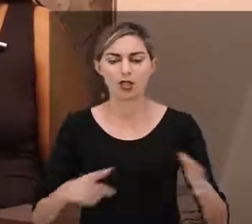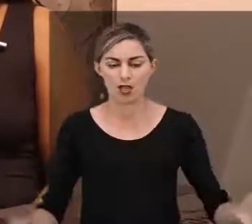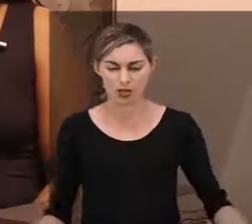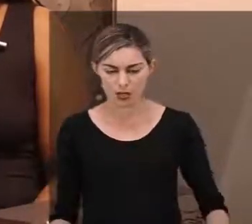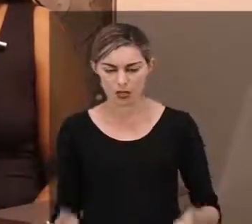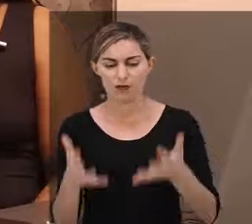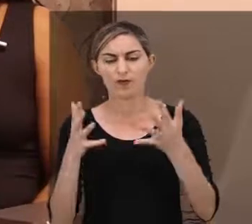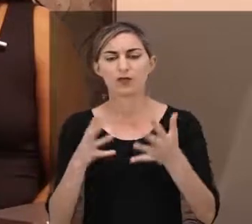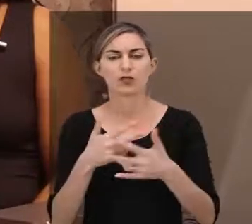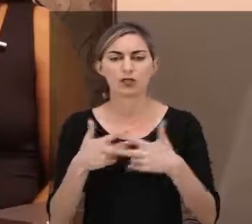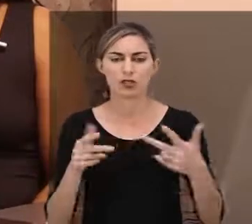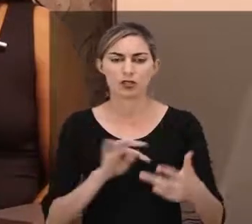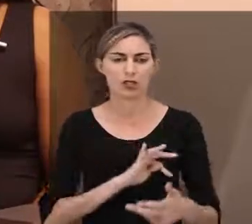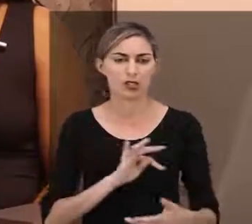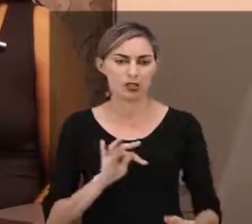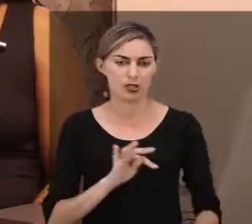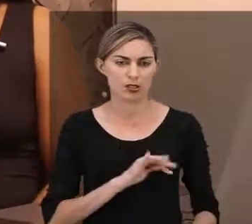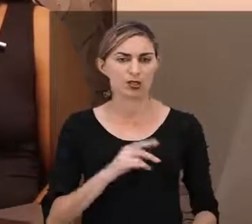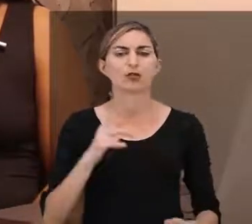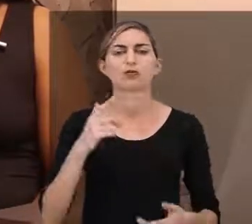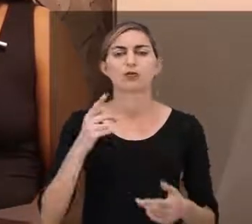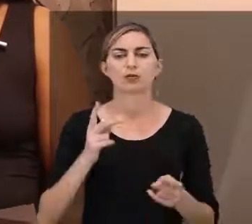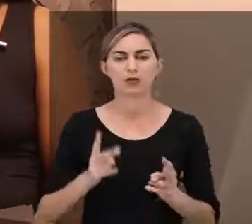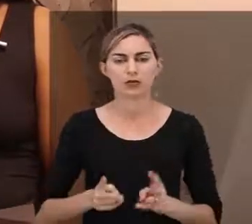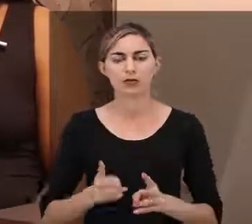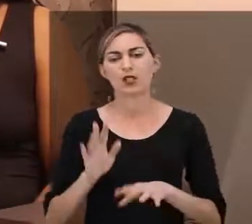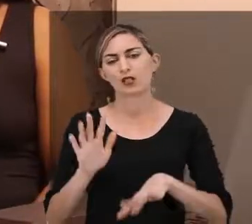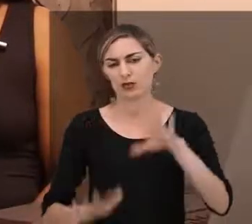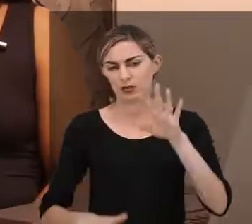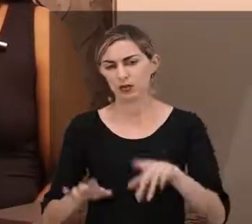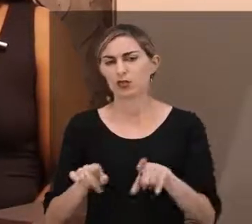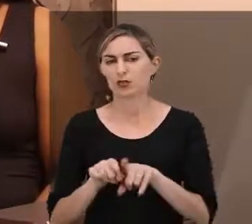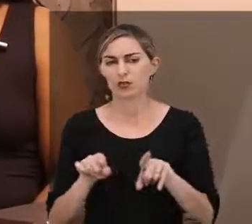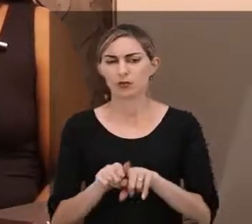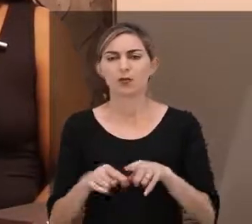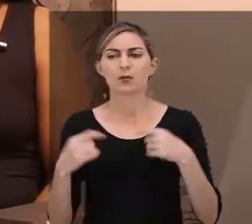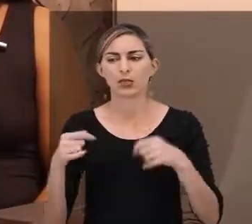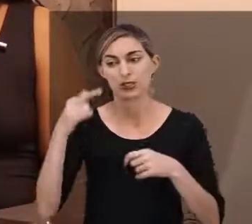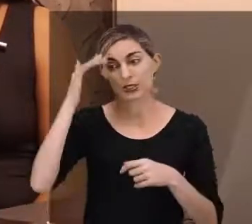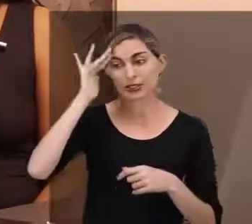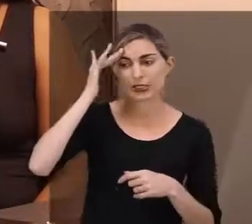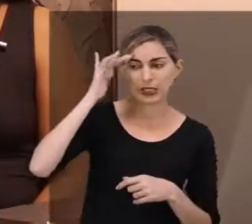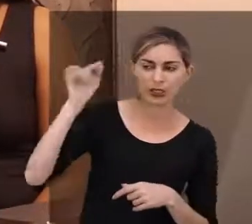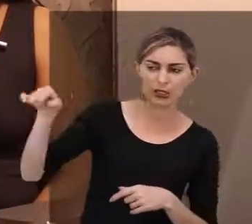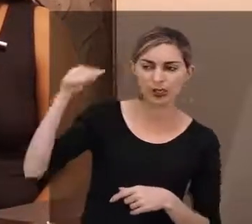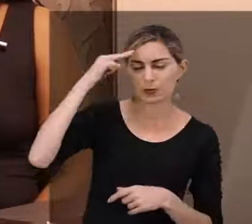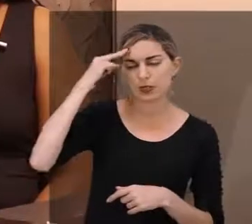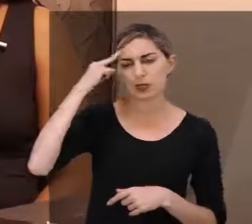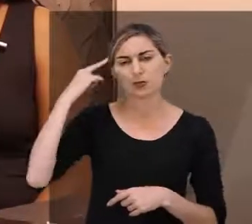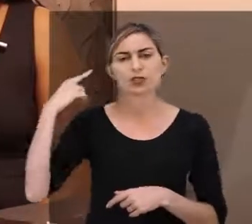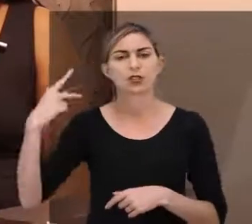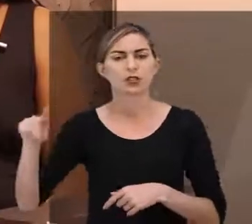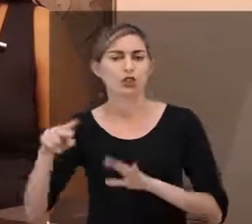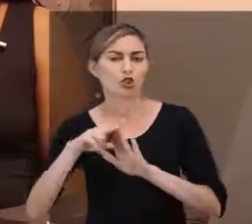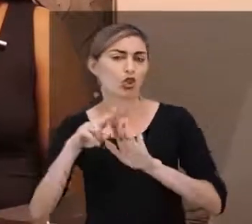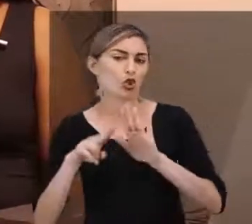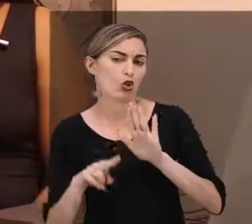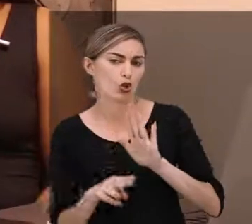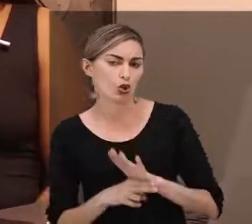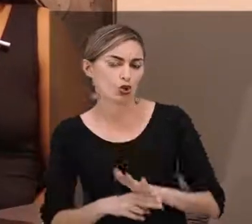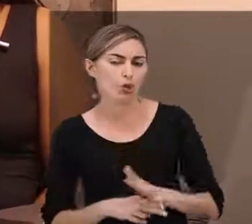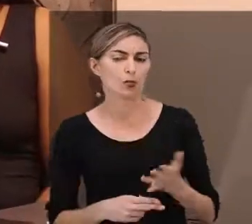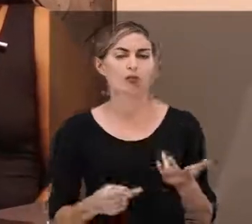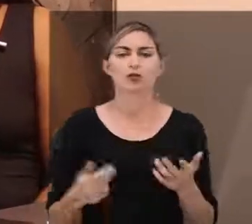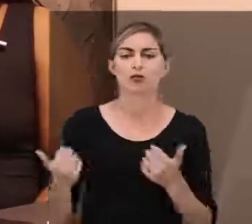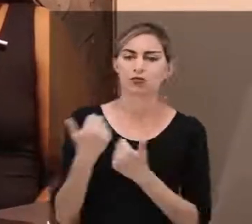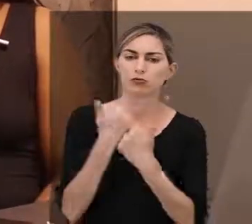na questão técnica, né? E, ao mesmo tempo, nós temos que levar em consideração que existem normas de